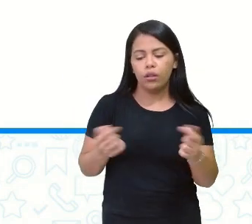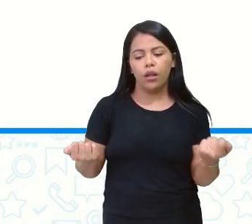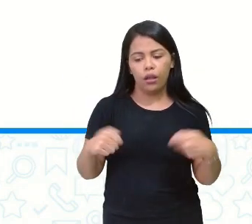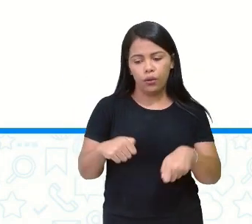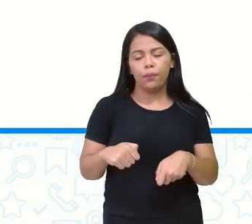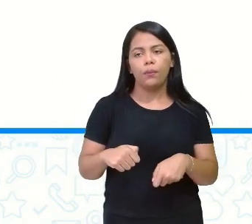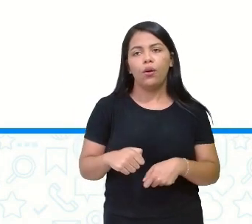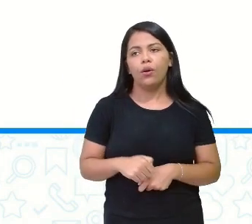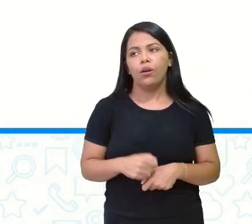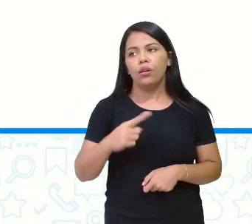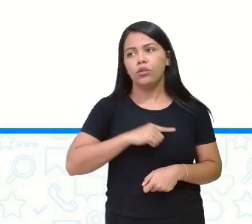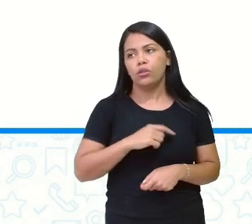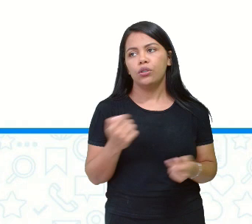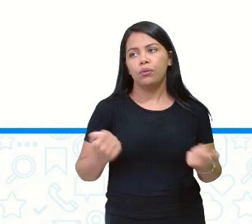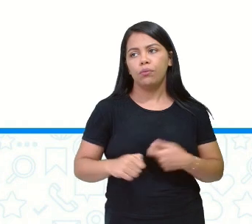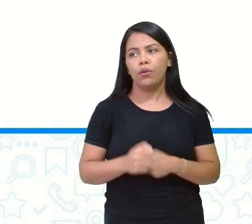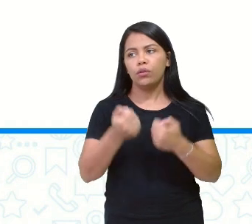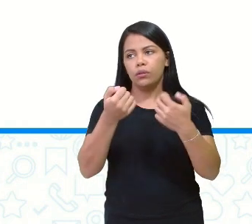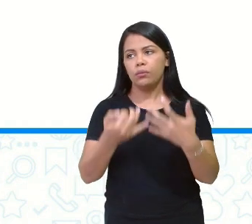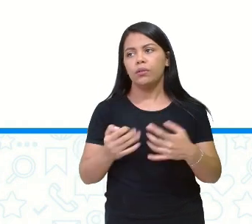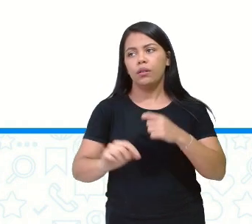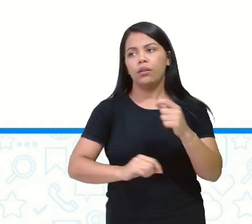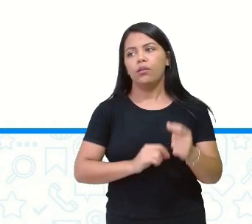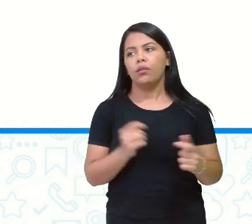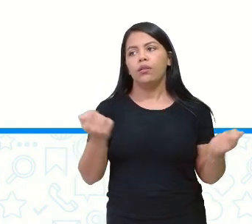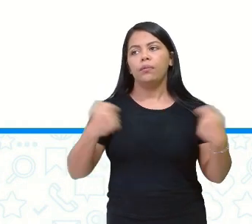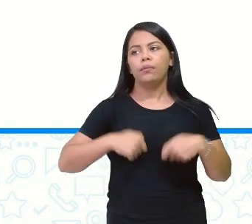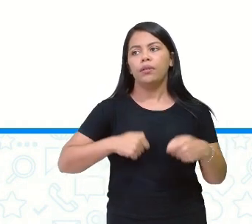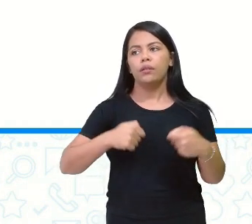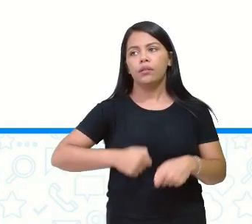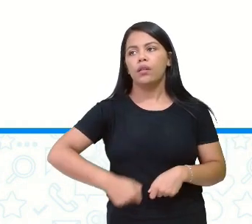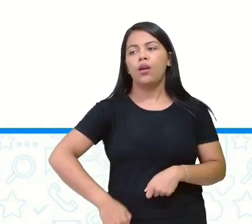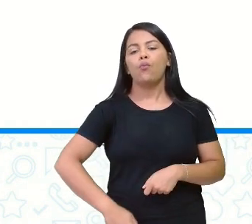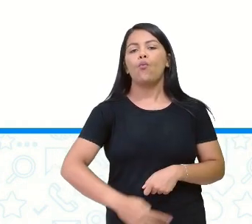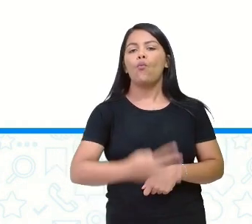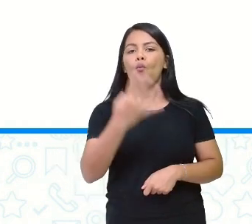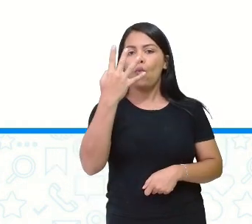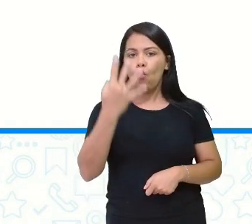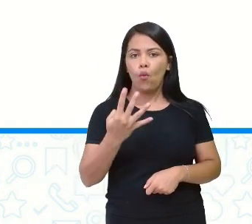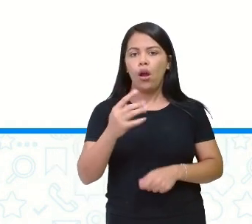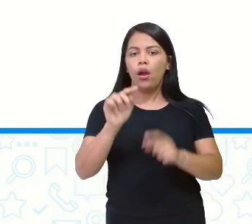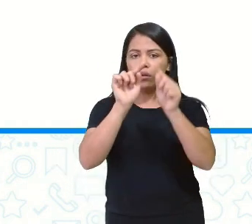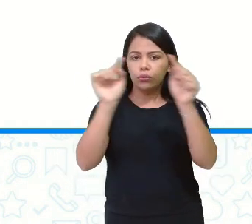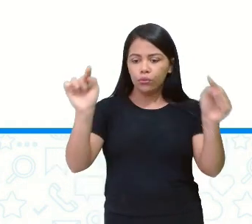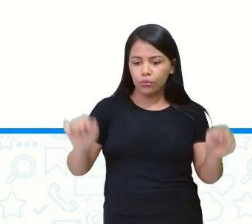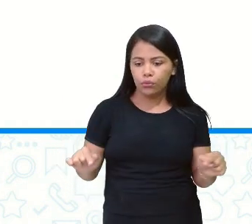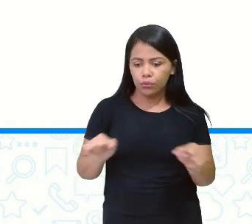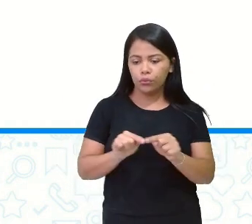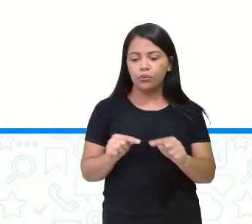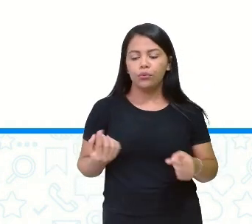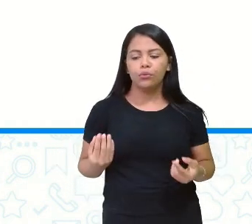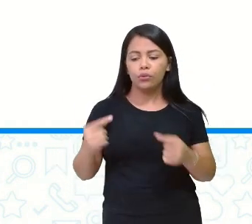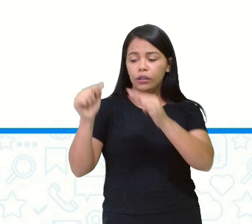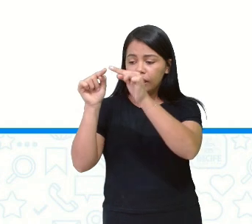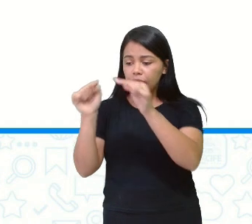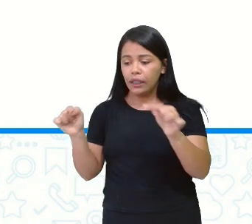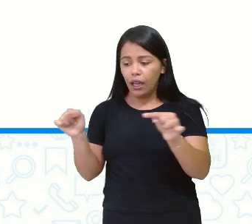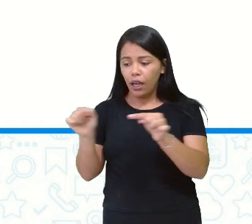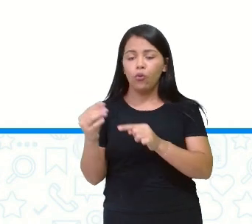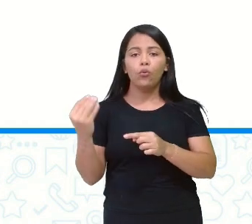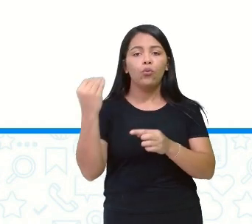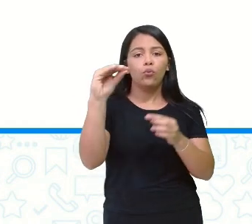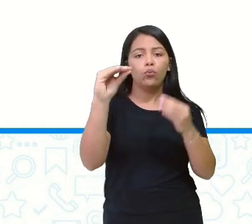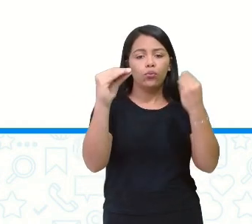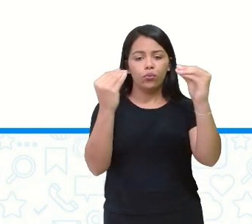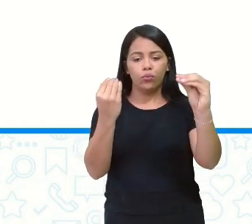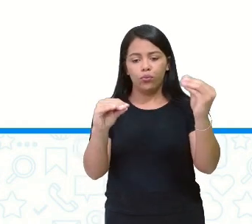pode, né? A gente pode dizer que são necessárias 4 unidades de triângulos para cobrir a área